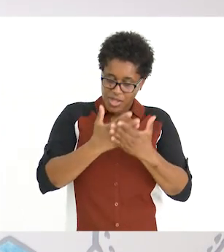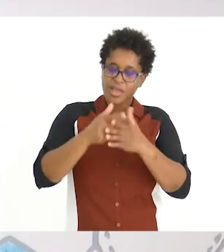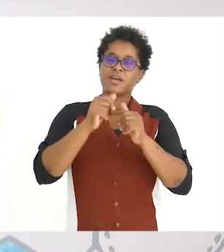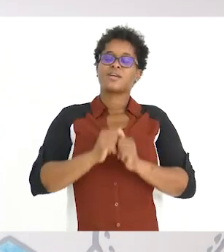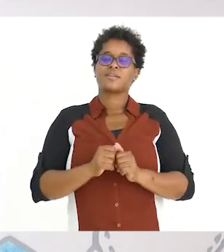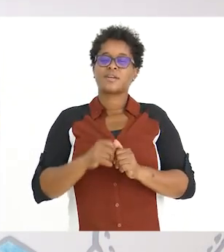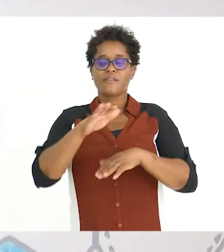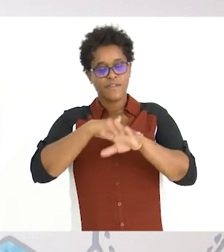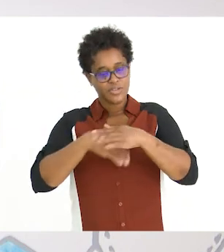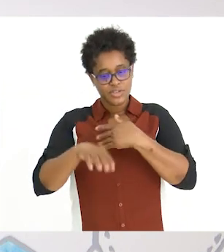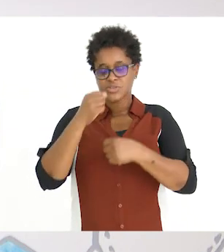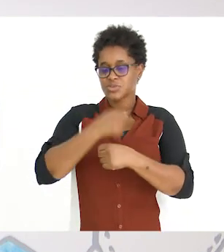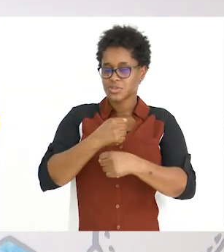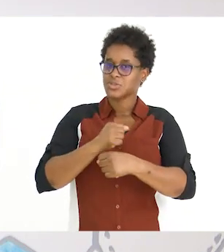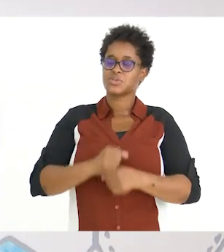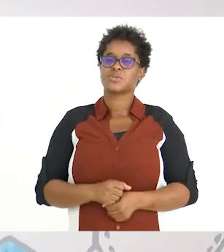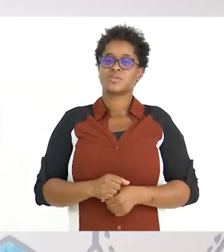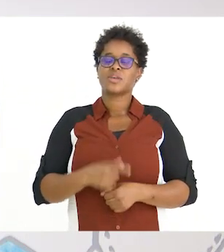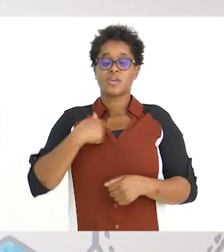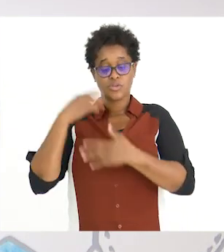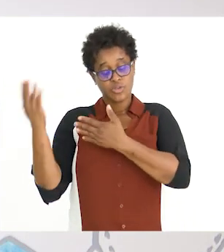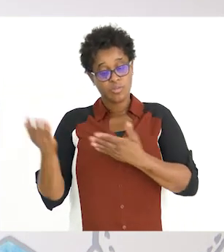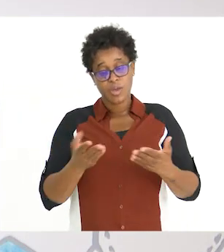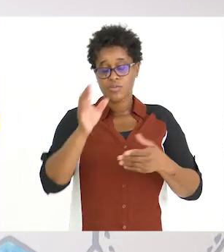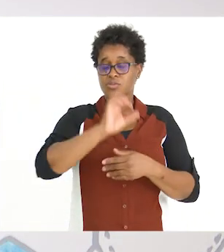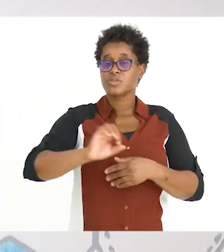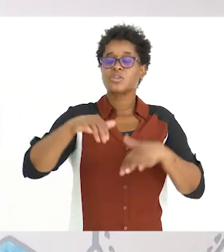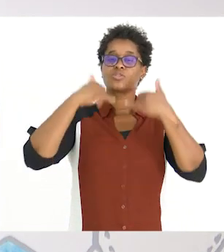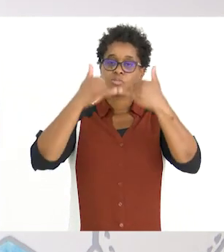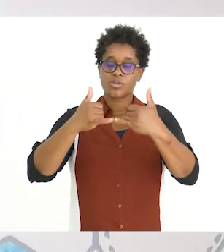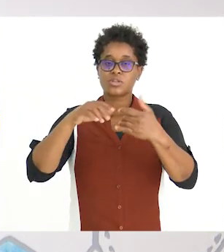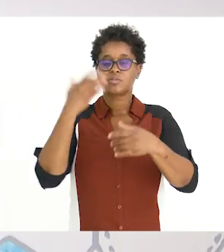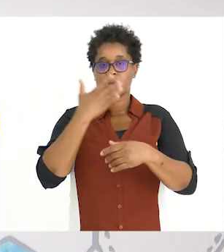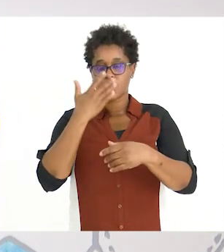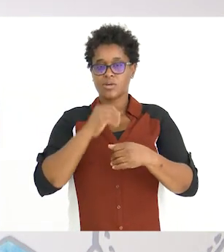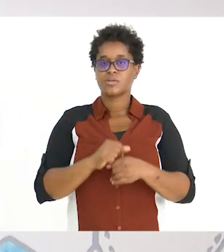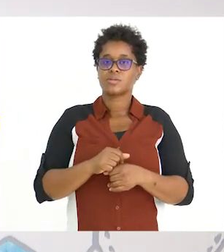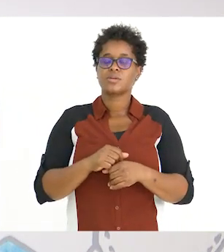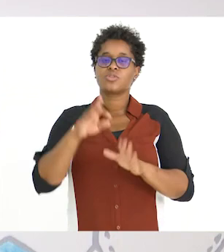e a fazer os exercícios. Conto convosco. Até a próxima aula no